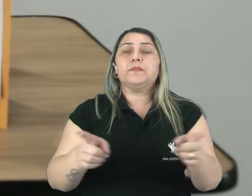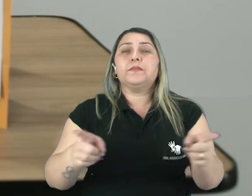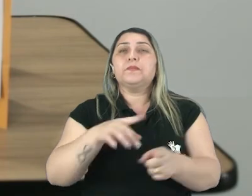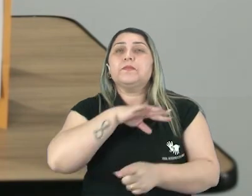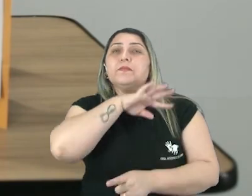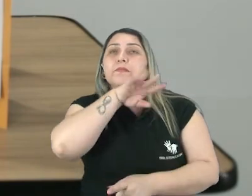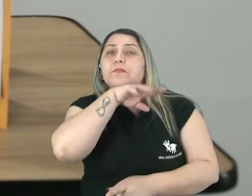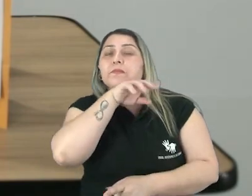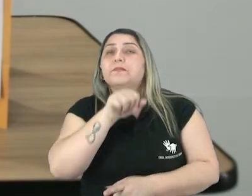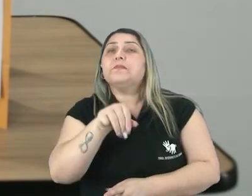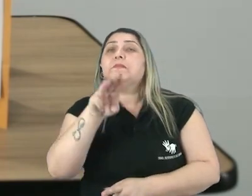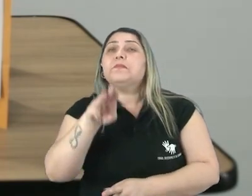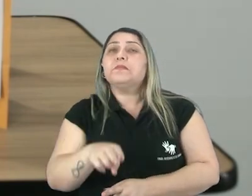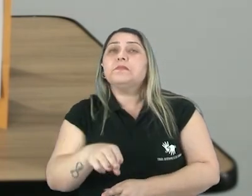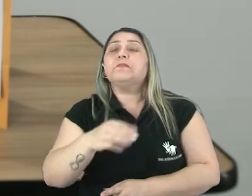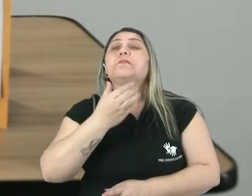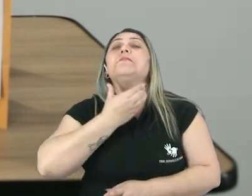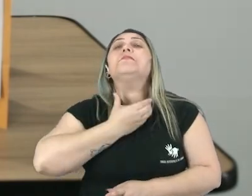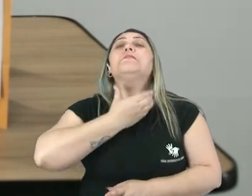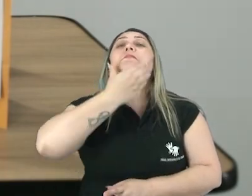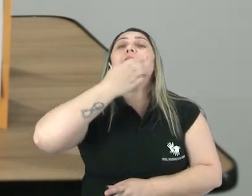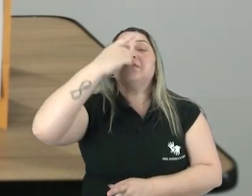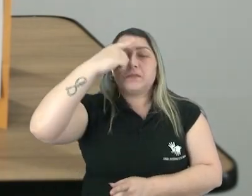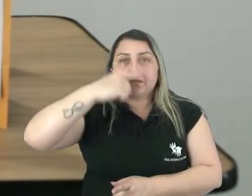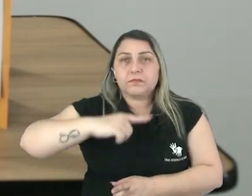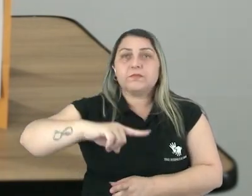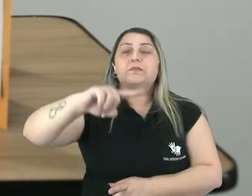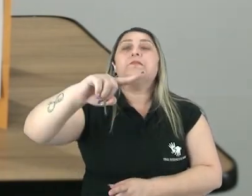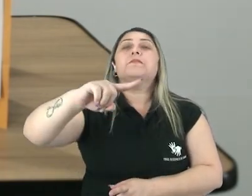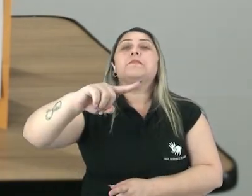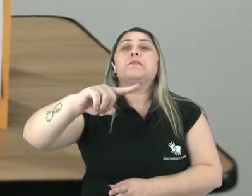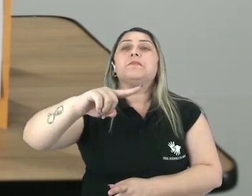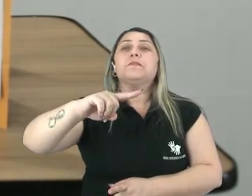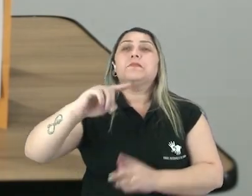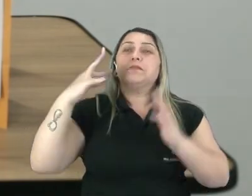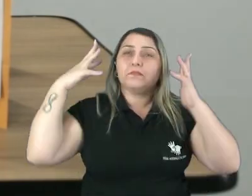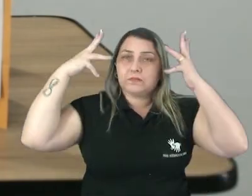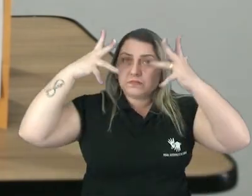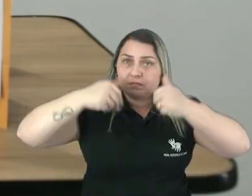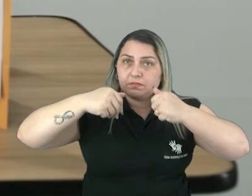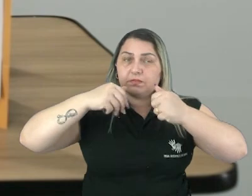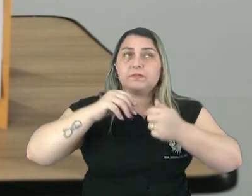animais, que eram quem? A girafa, o elefante e o leão.